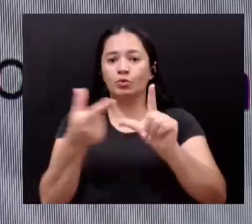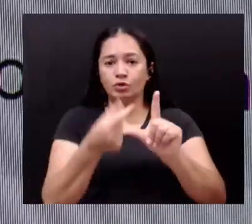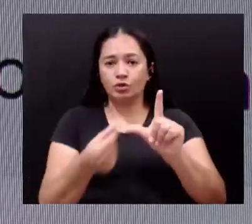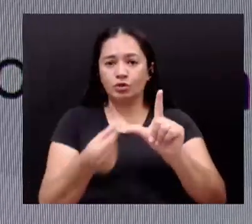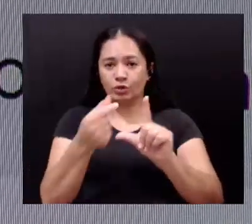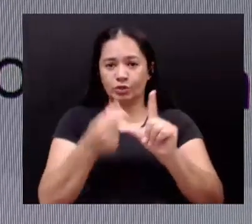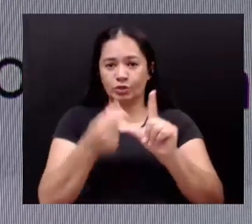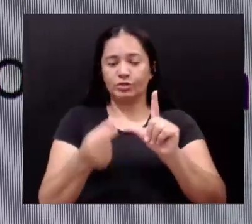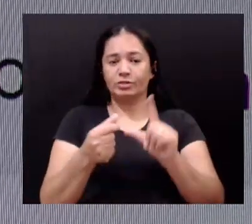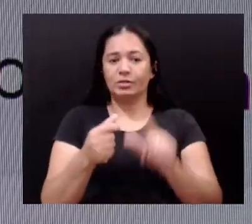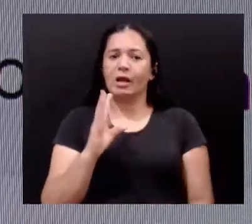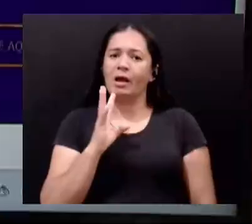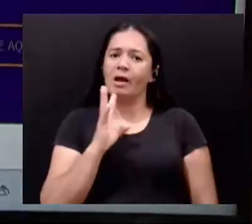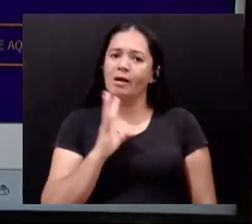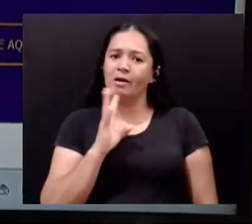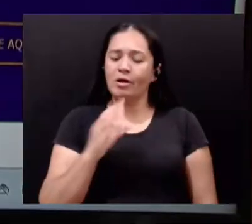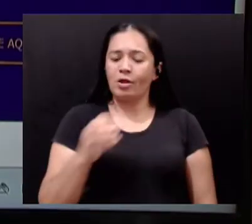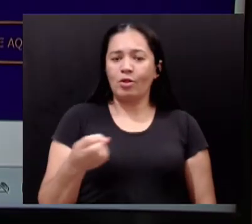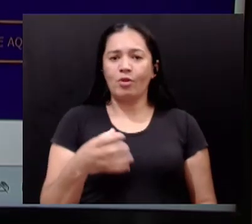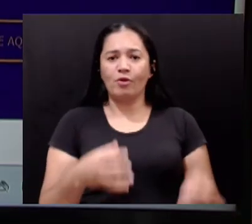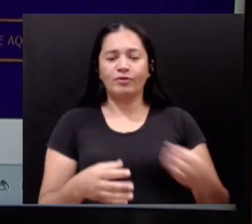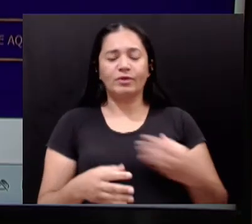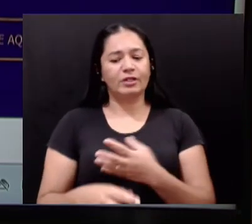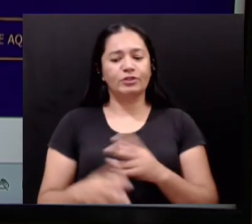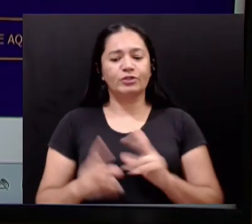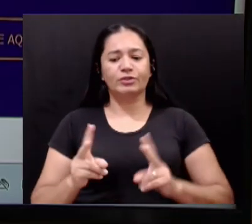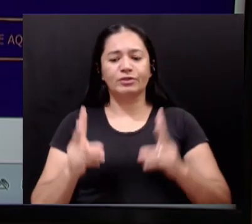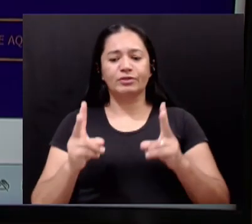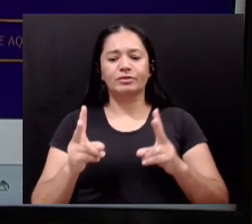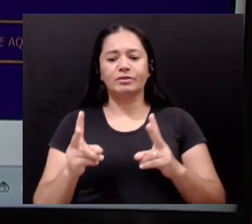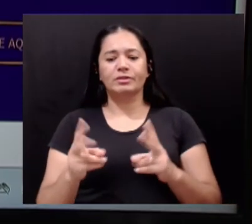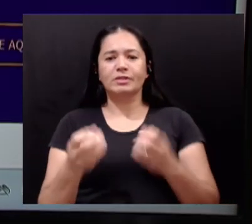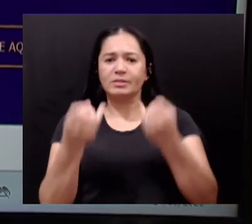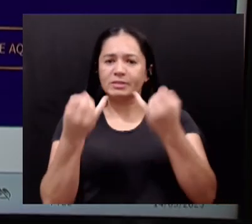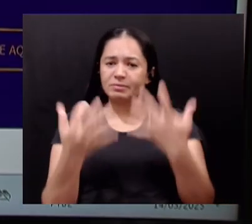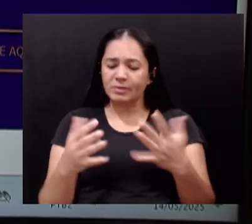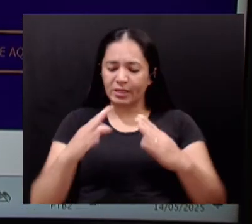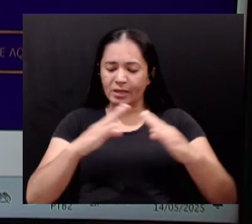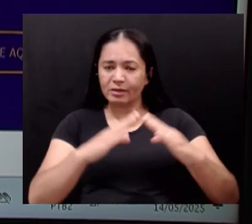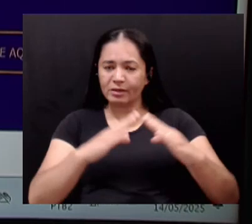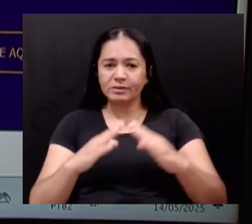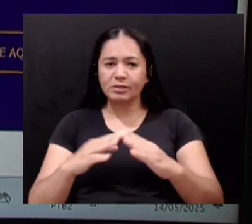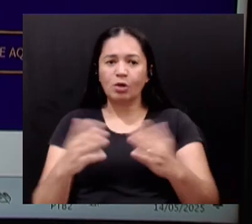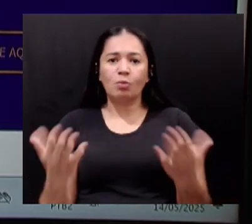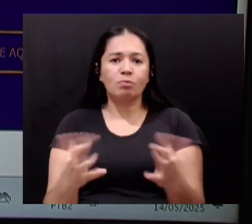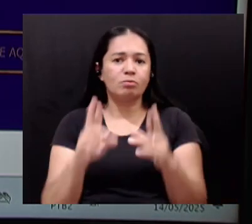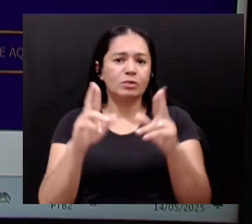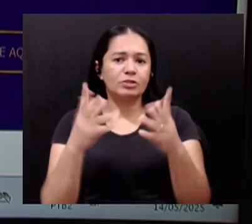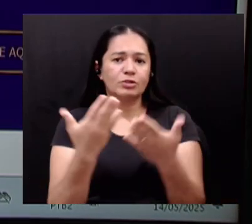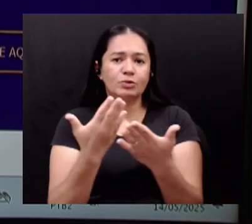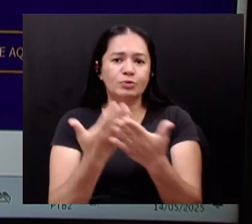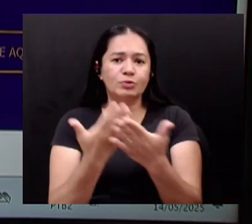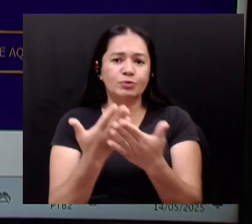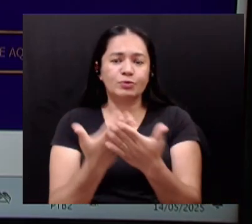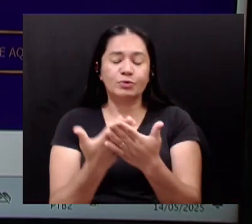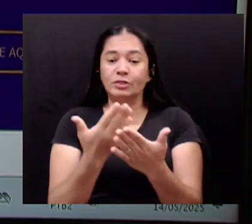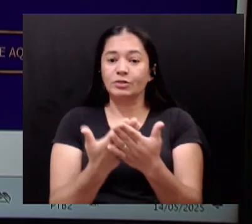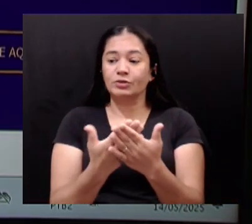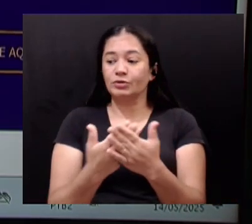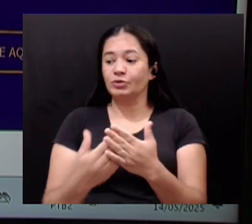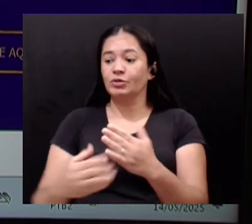sempre inovando aí nessa área. Fala para o pessoal de casa qual é o diferencial de estudar em uma ETEC em comparação com